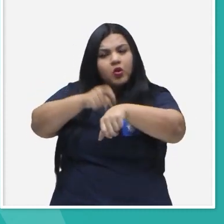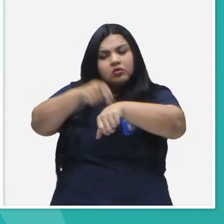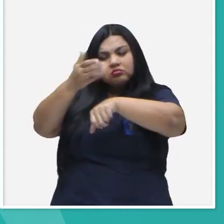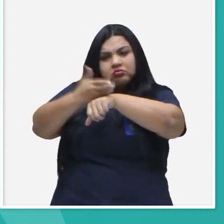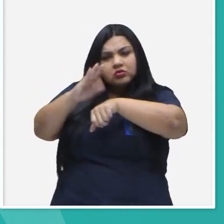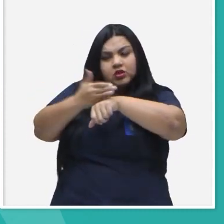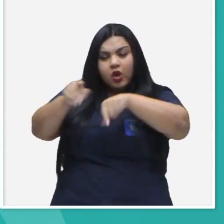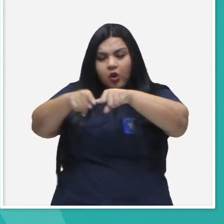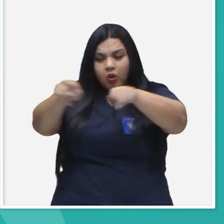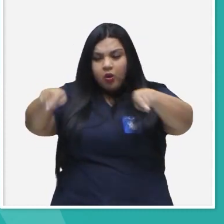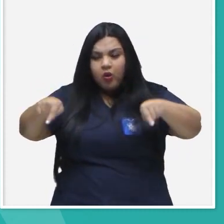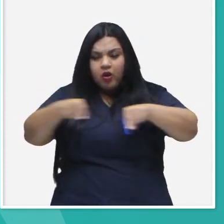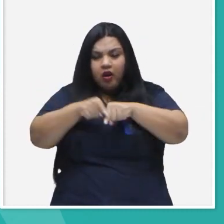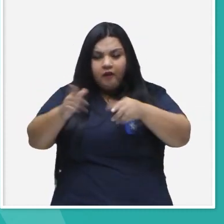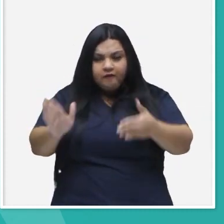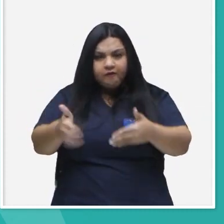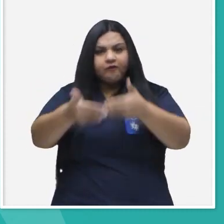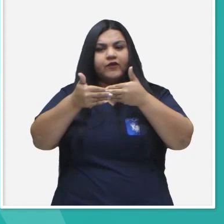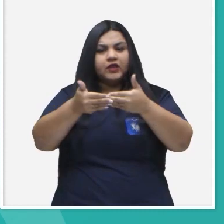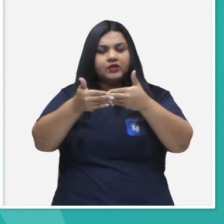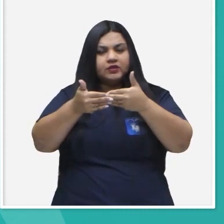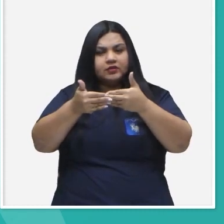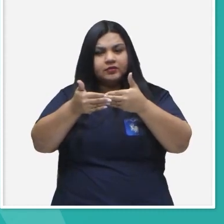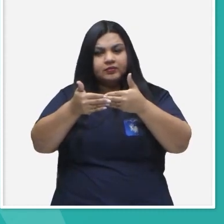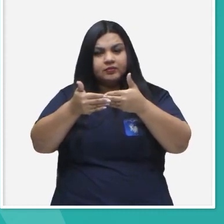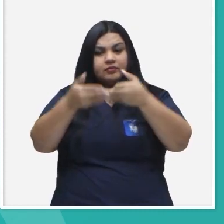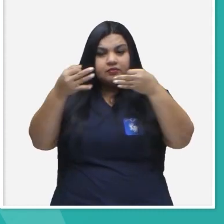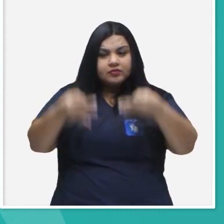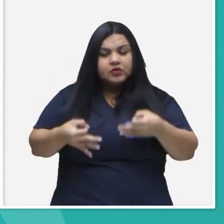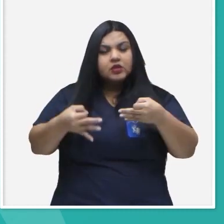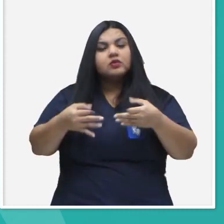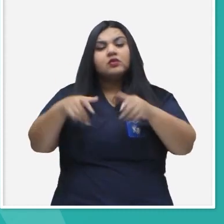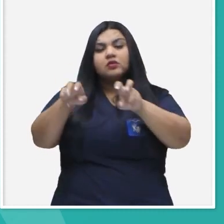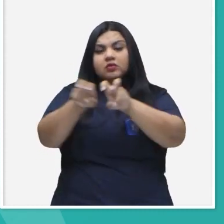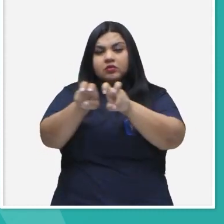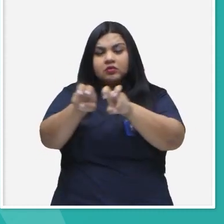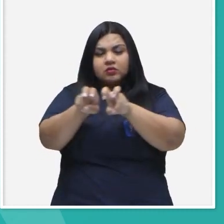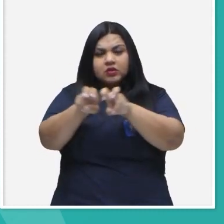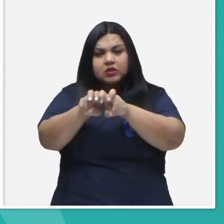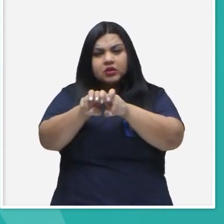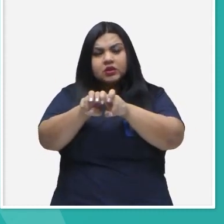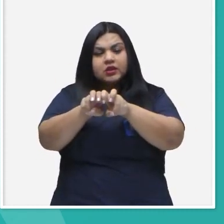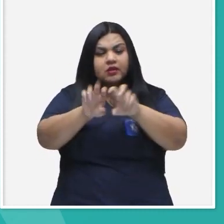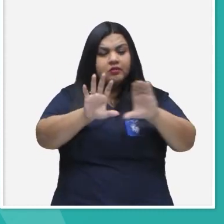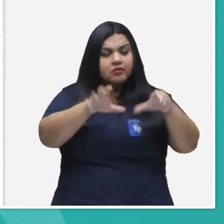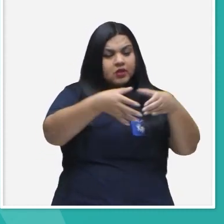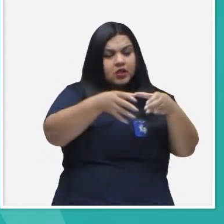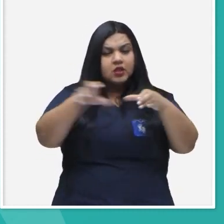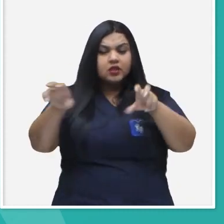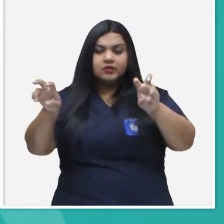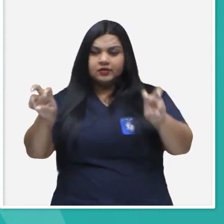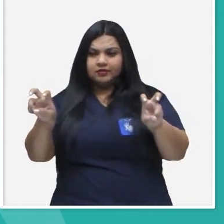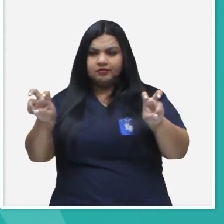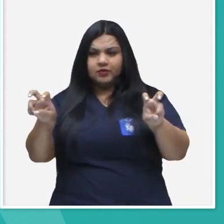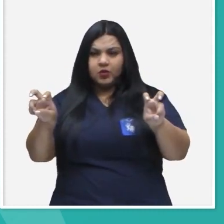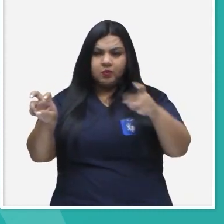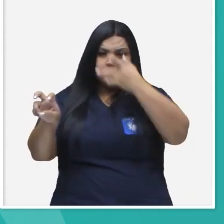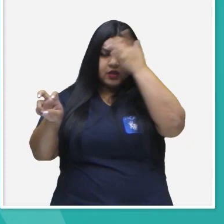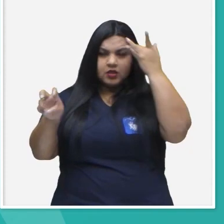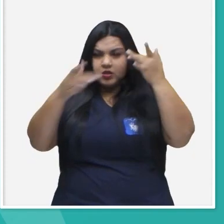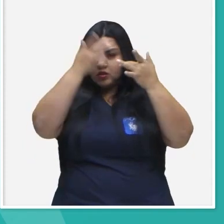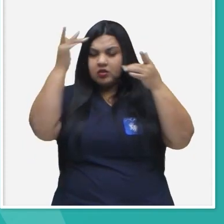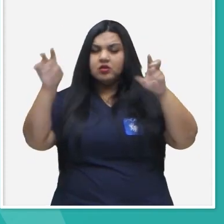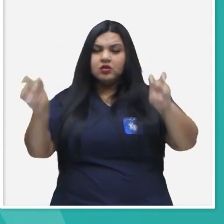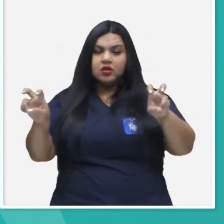num local fechado, tá certo? E o futsal, cada time conta com 5 jogadores, sendo 1